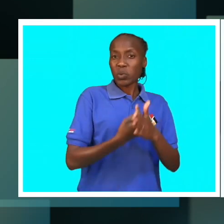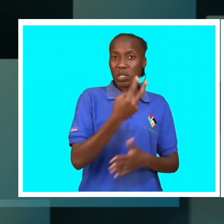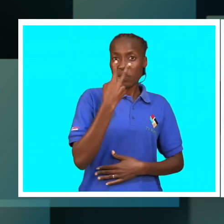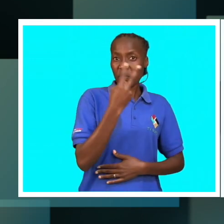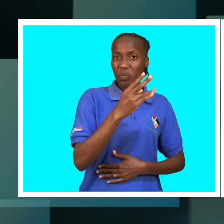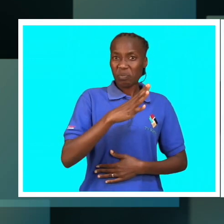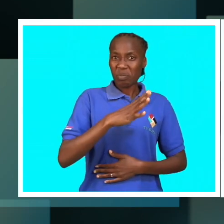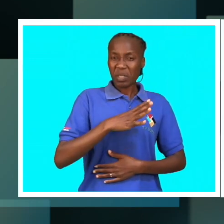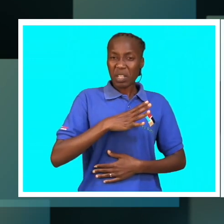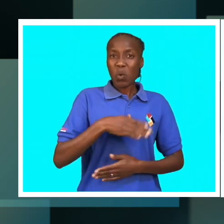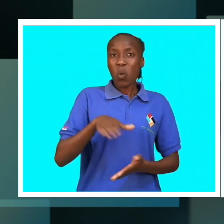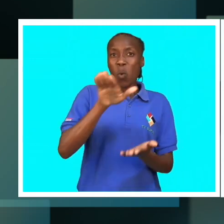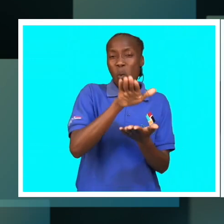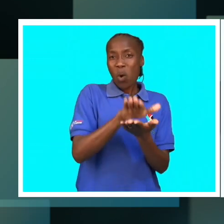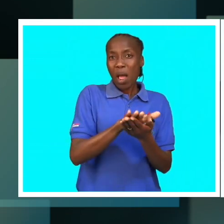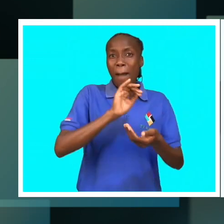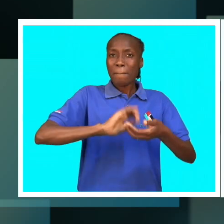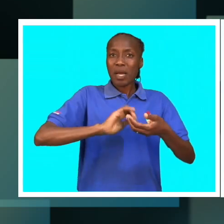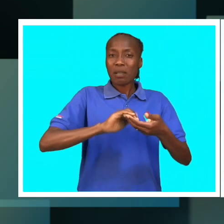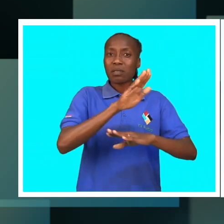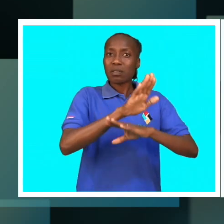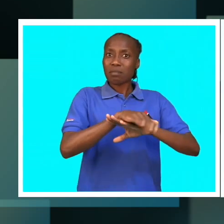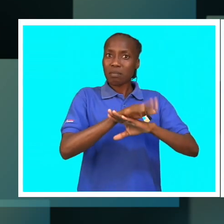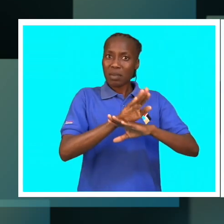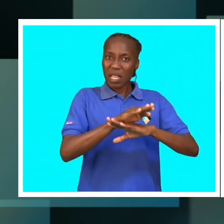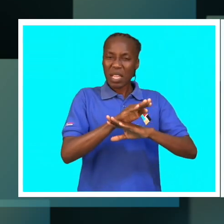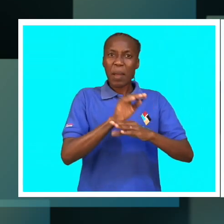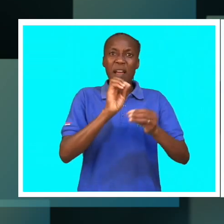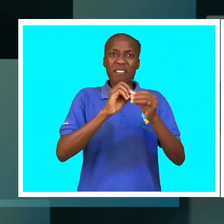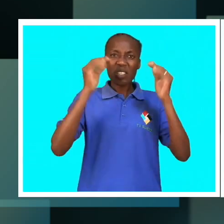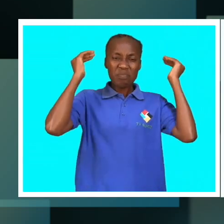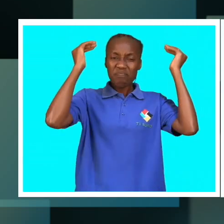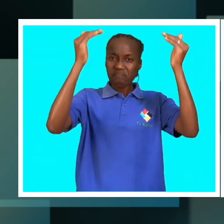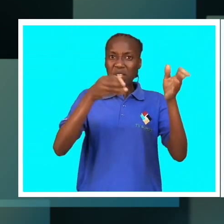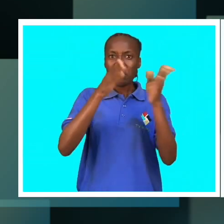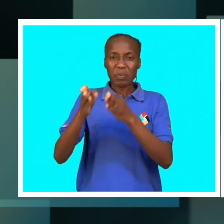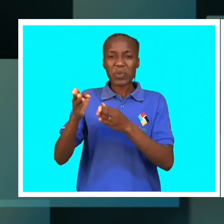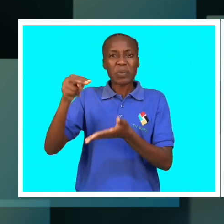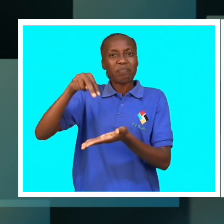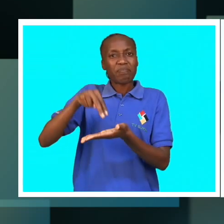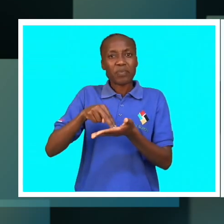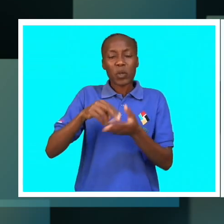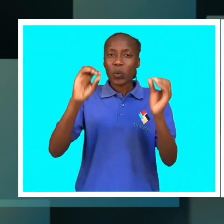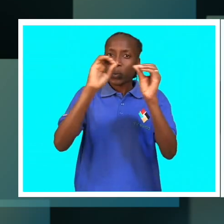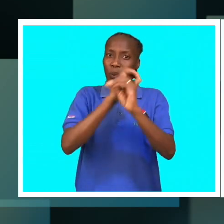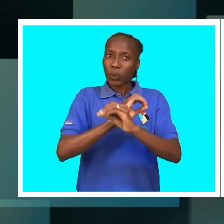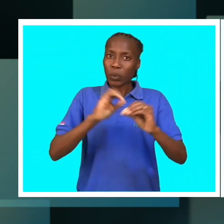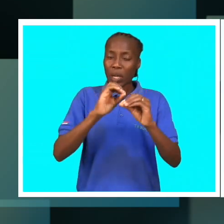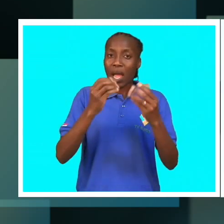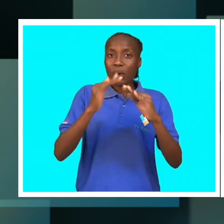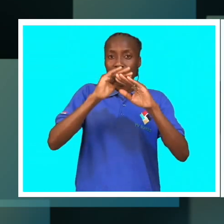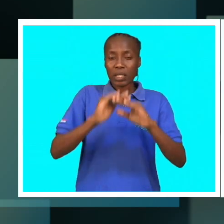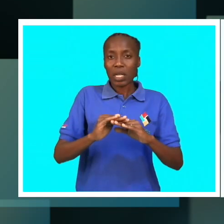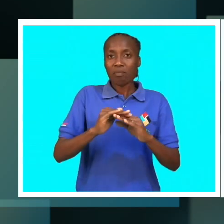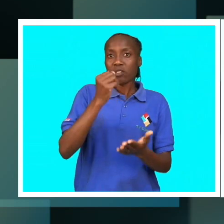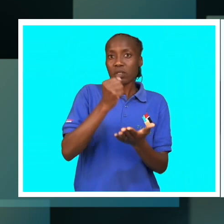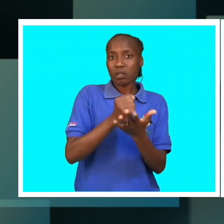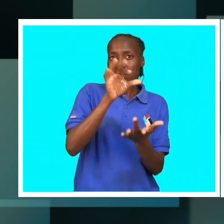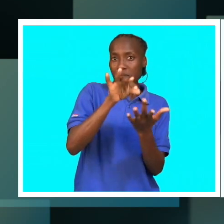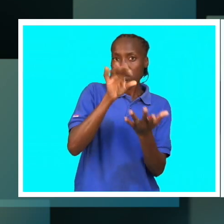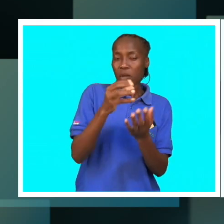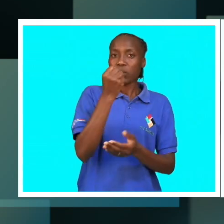aconteceu foi que vimos lá mais um estabelecimento comercial que é propriamente uma paragem que alberga os munícipes. Então, está aqui a definir esses critérios